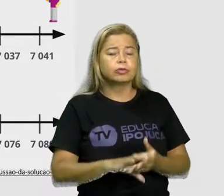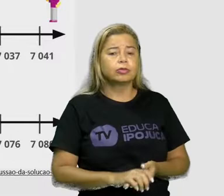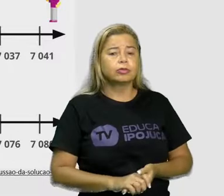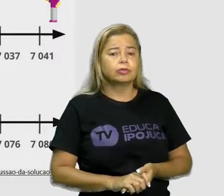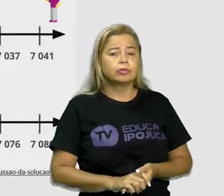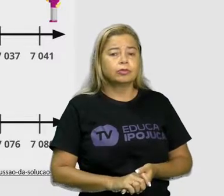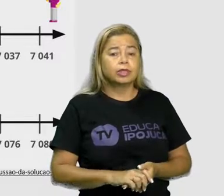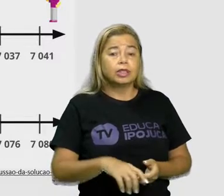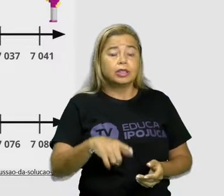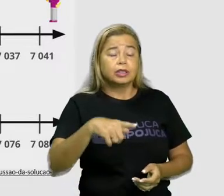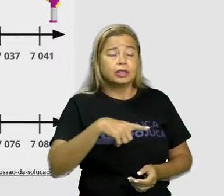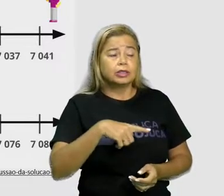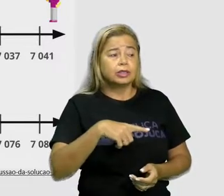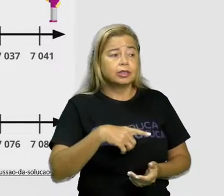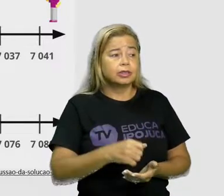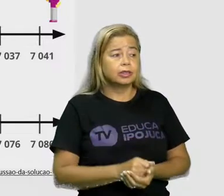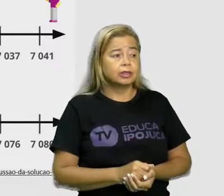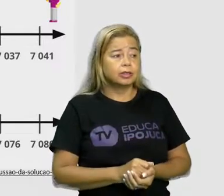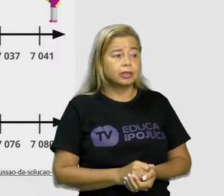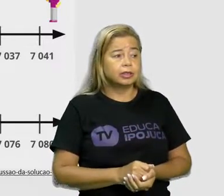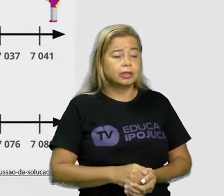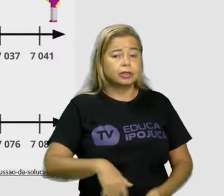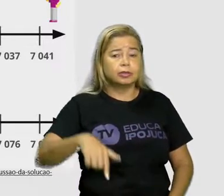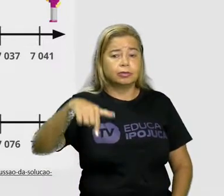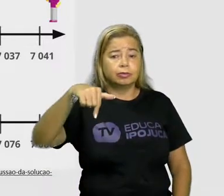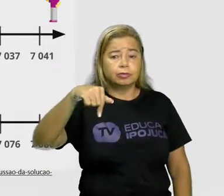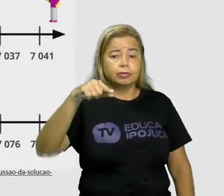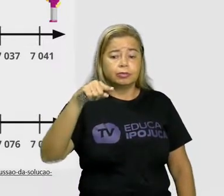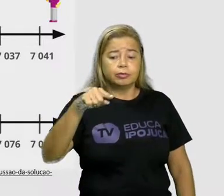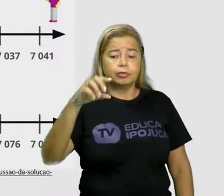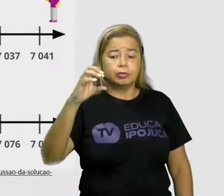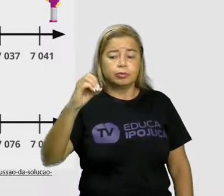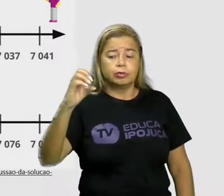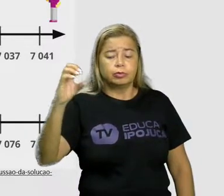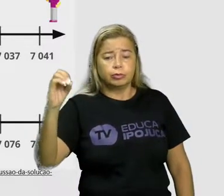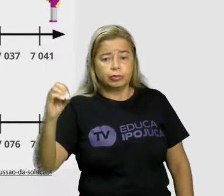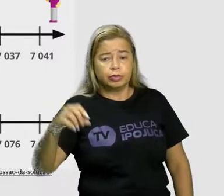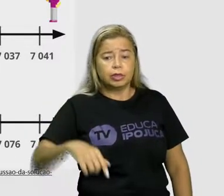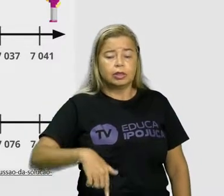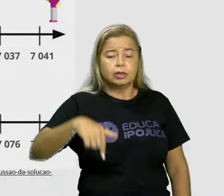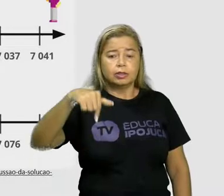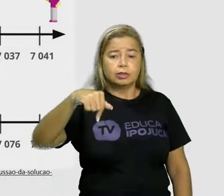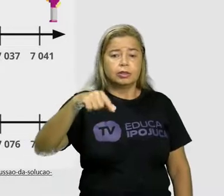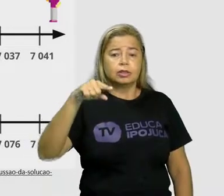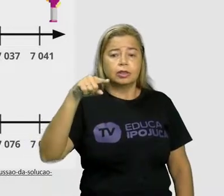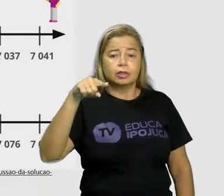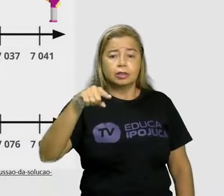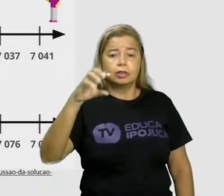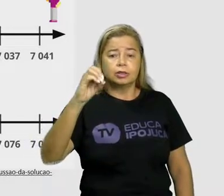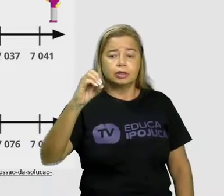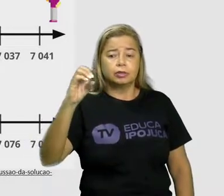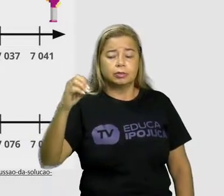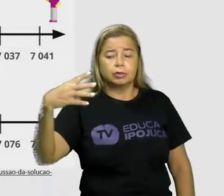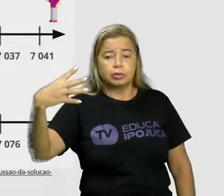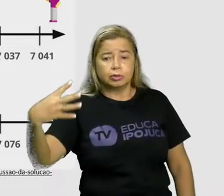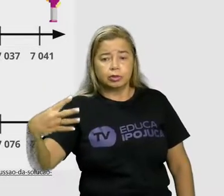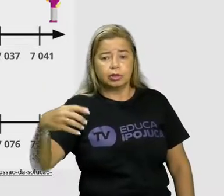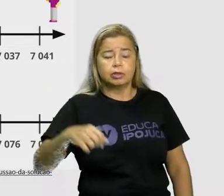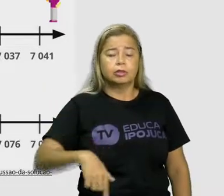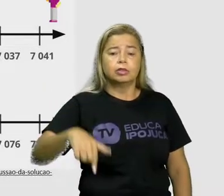TV, vamos ver que nós temos 7.000, 7.004, 7.008,